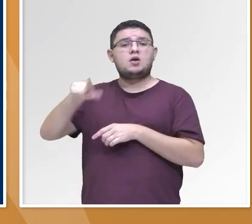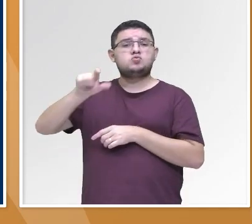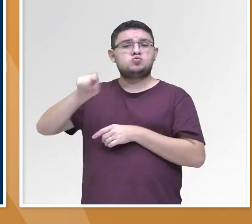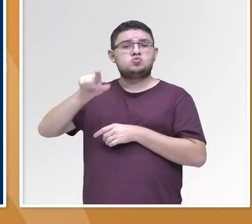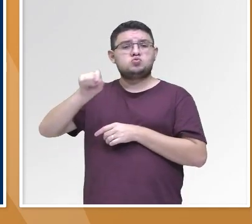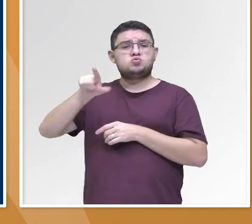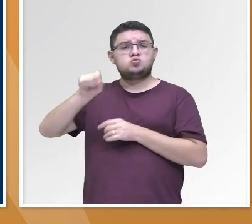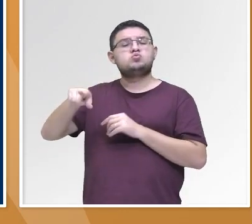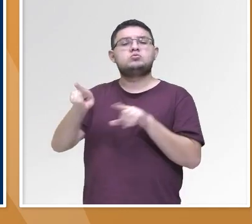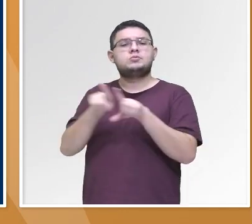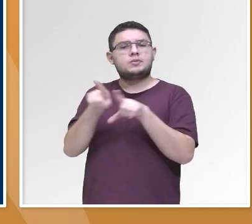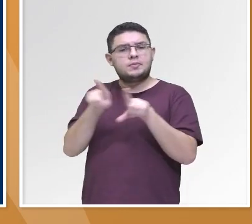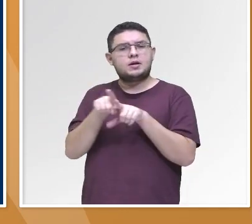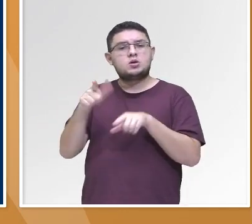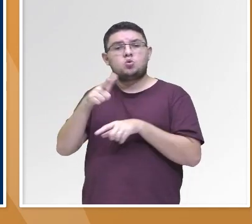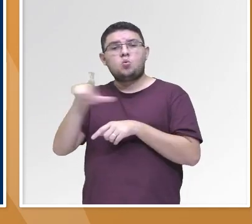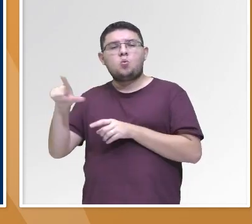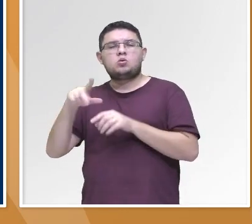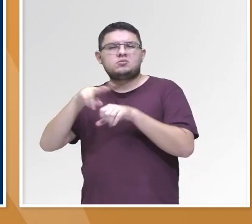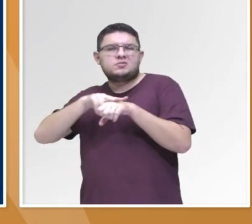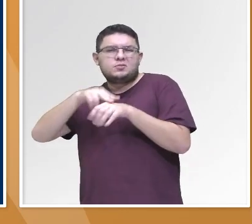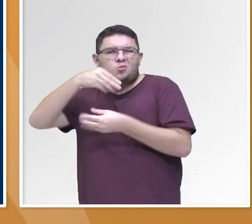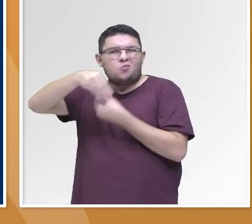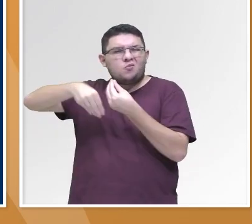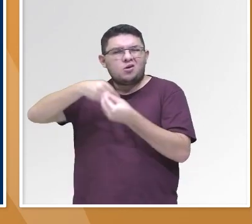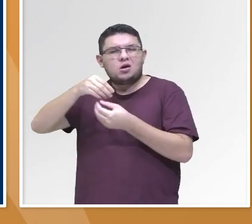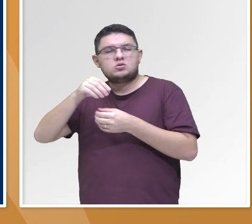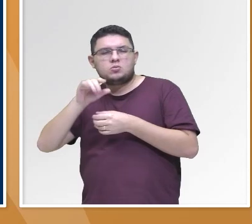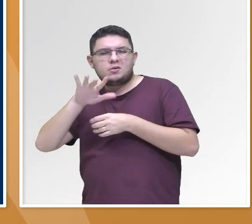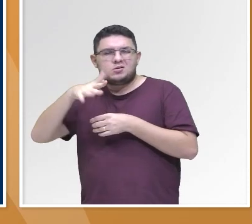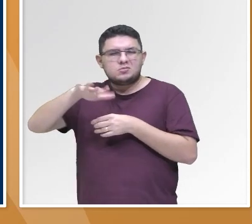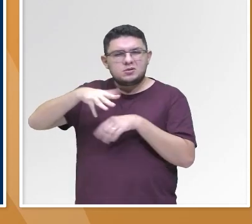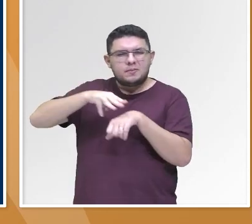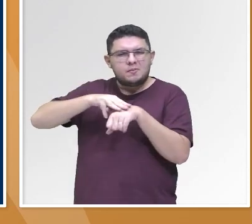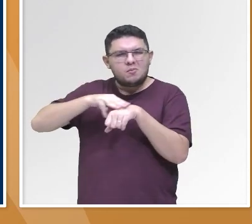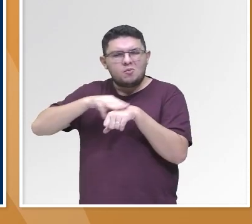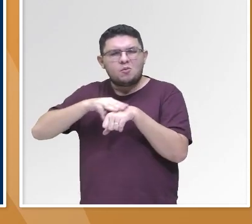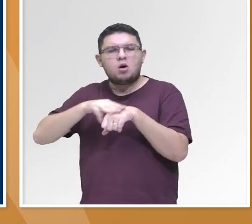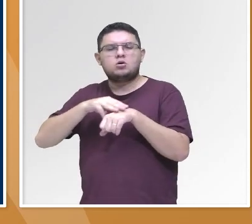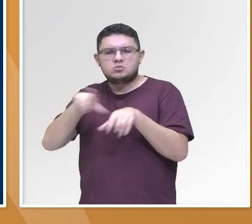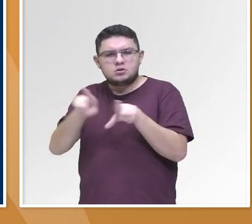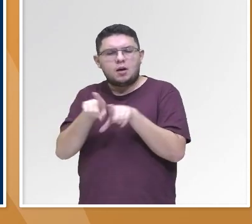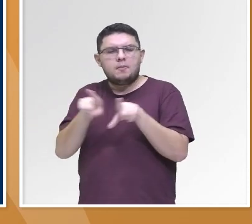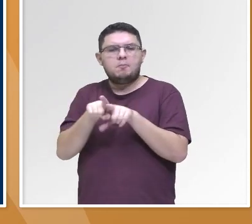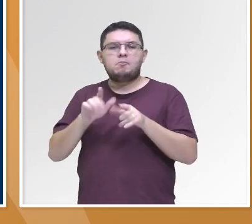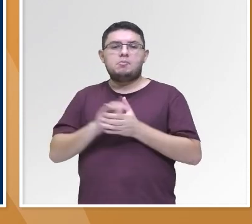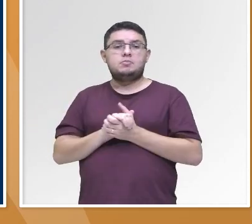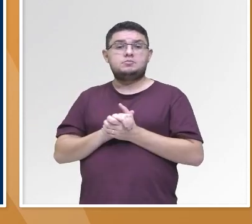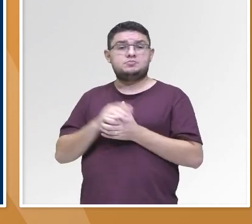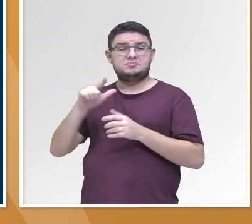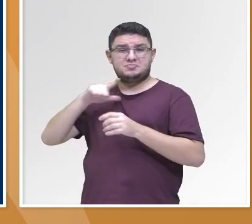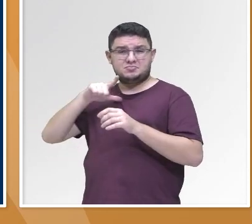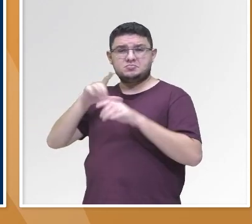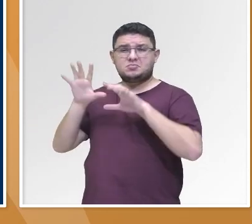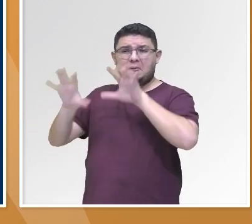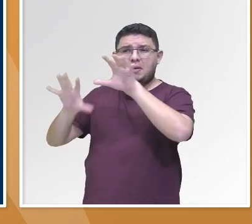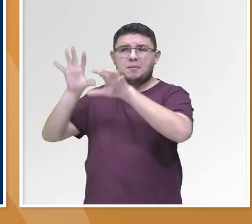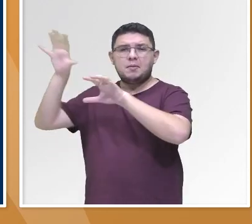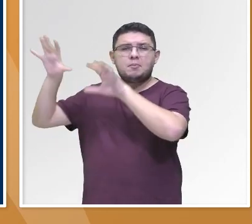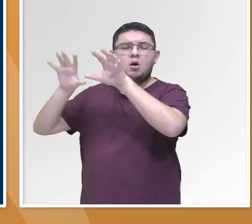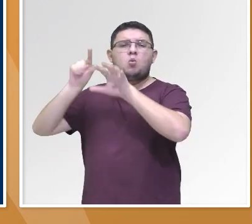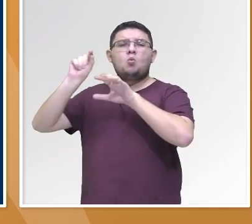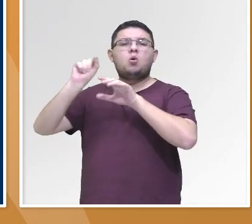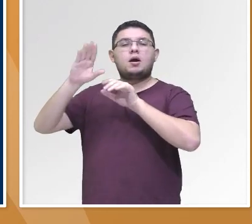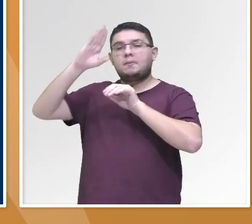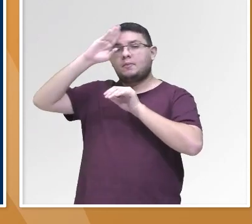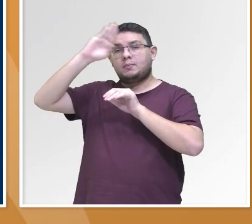meio de marrom, os pigmeus, tá? Então, essa região ali vai mostrar pra gente quais são as